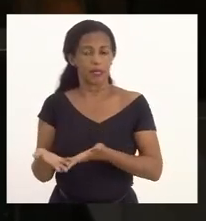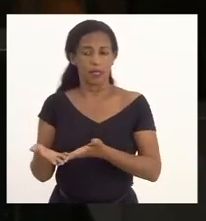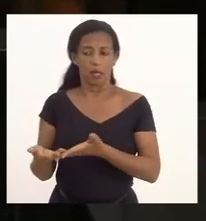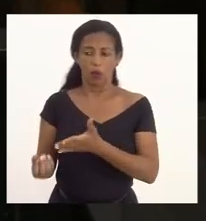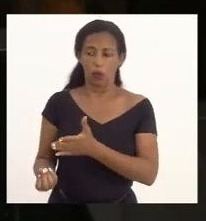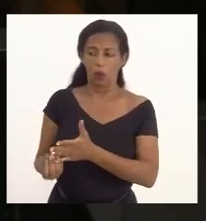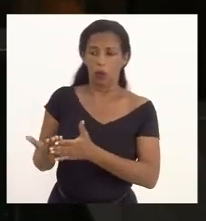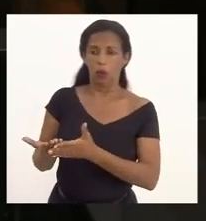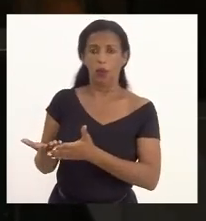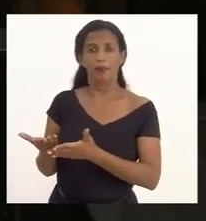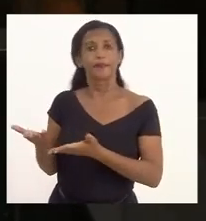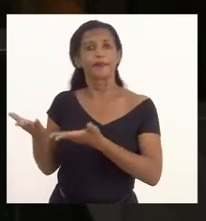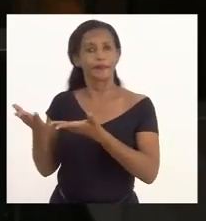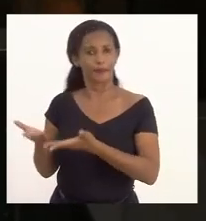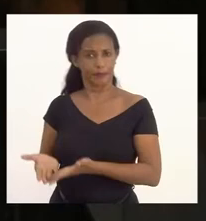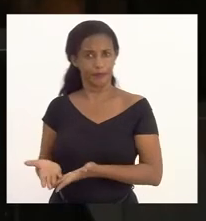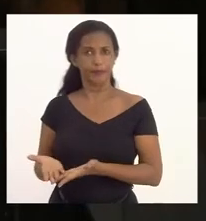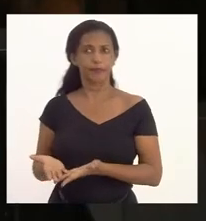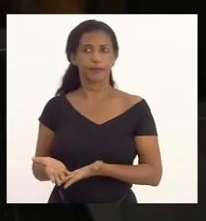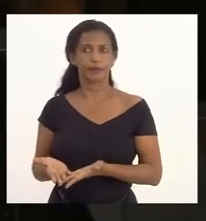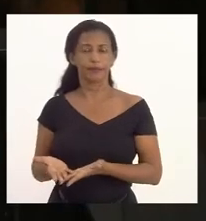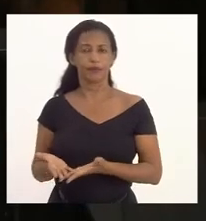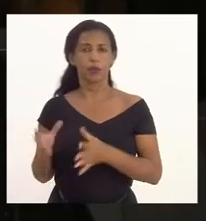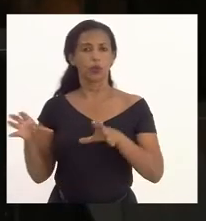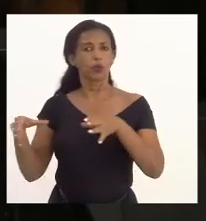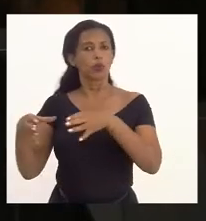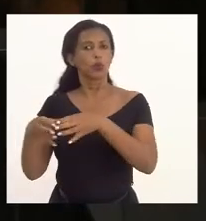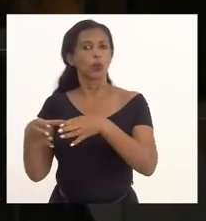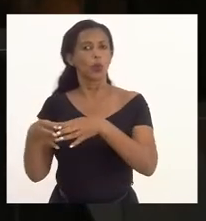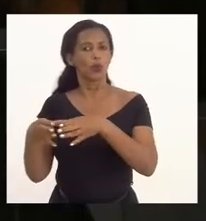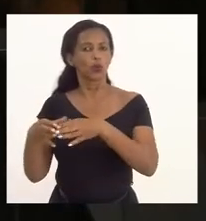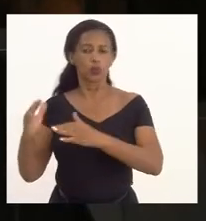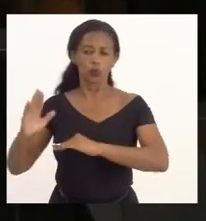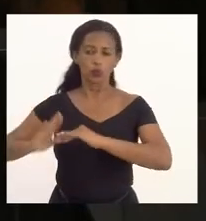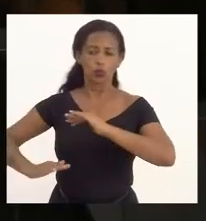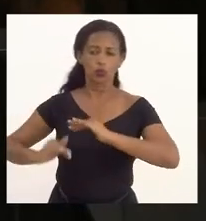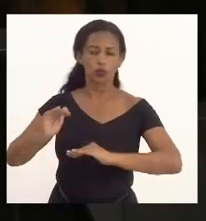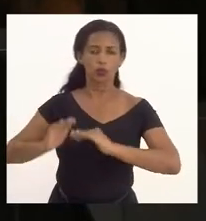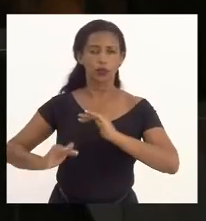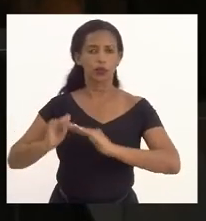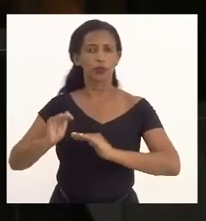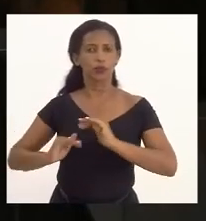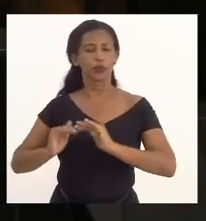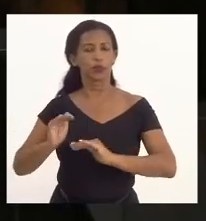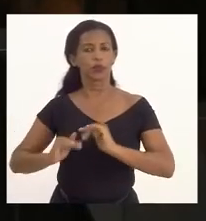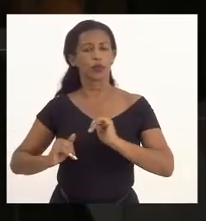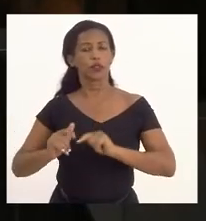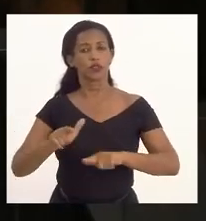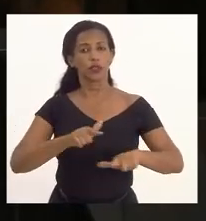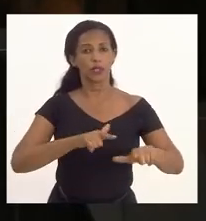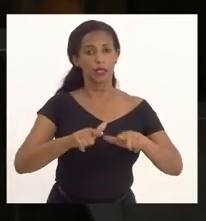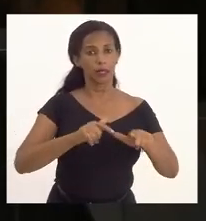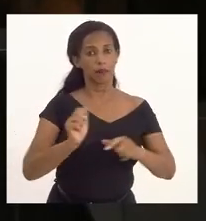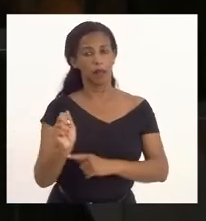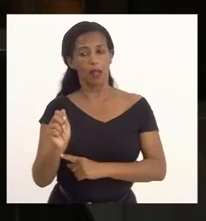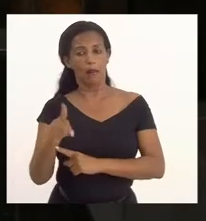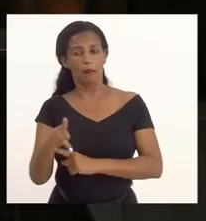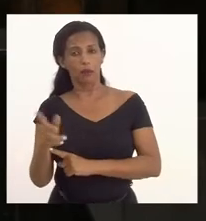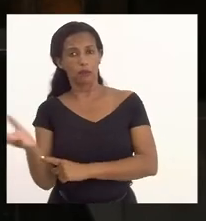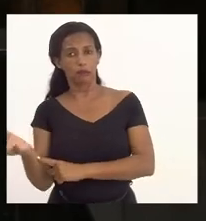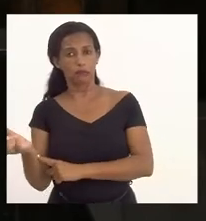derivadas, evidentemente, do conjunto de funcionários ativos, inativos e pensionistas